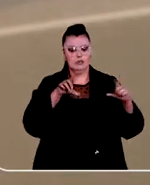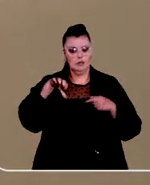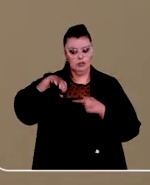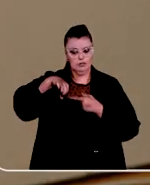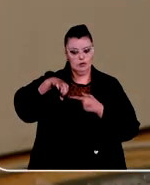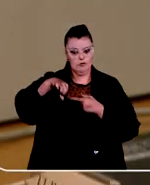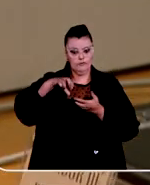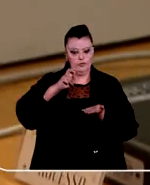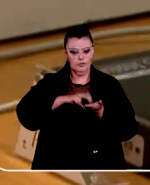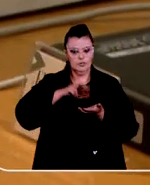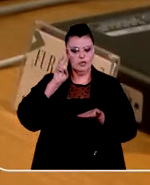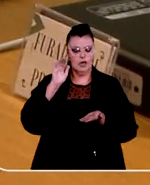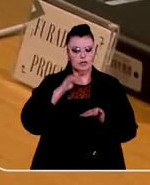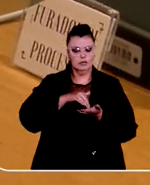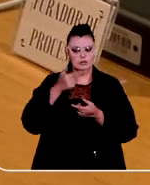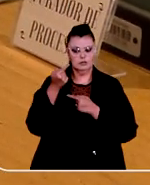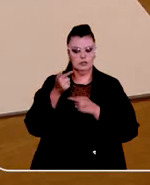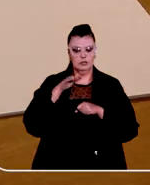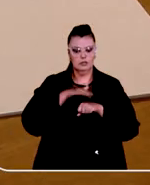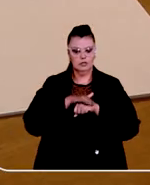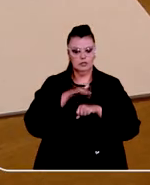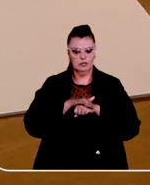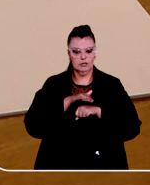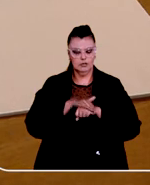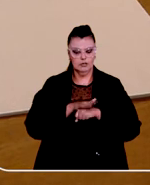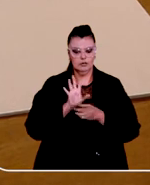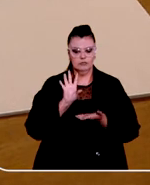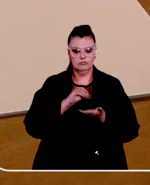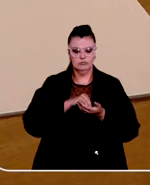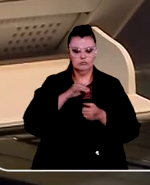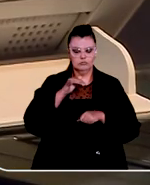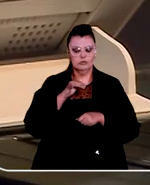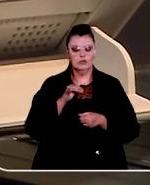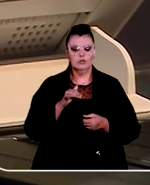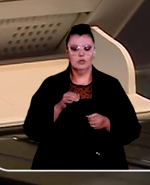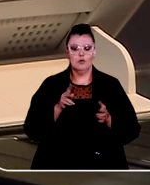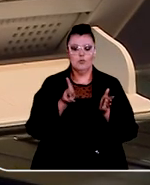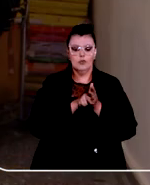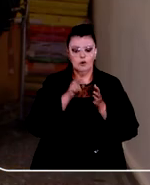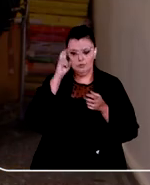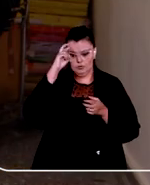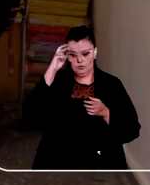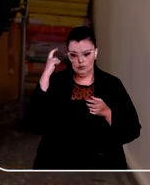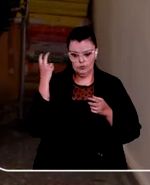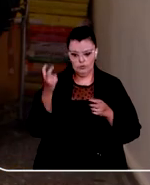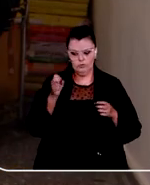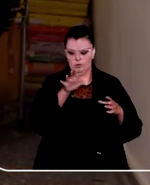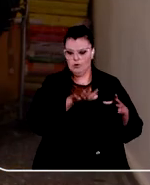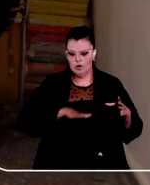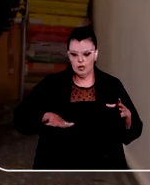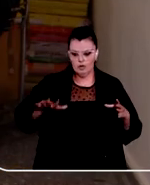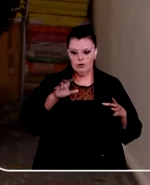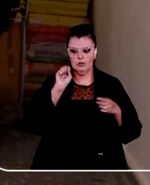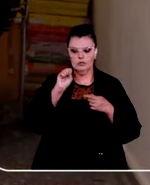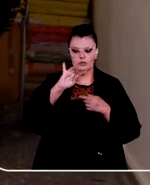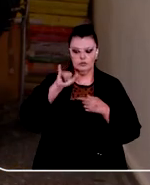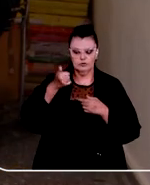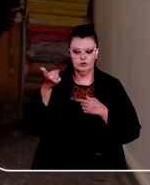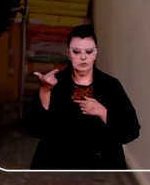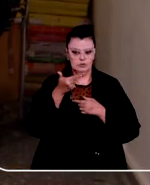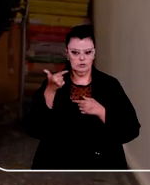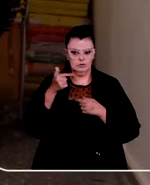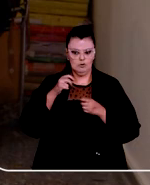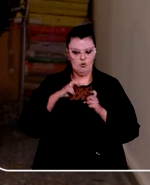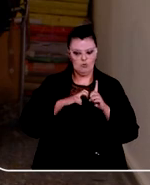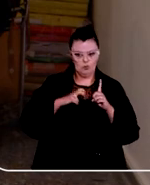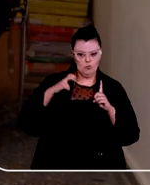e o museu tá aqui para preservar essa história aí que a gente veio daqui e melhorou bastante até hoje as Exposições podem ser visitadas das